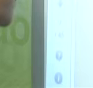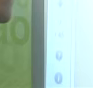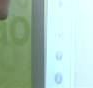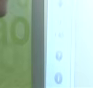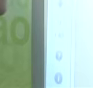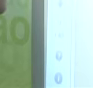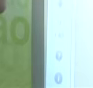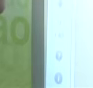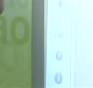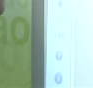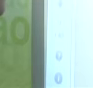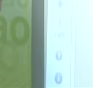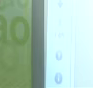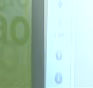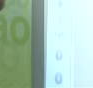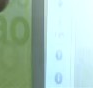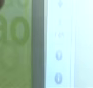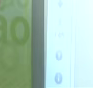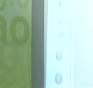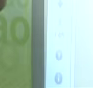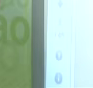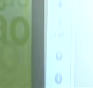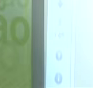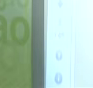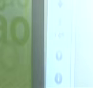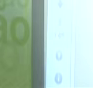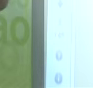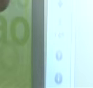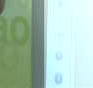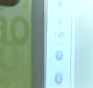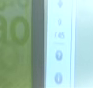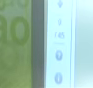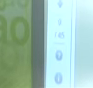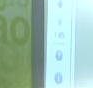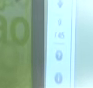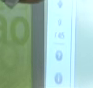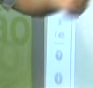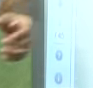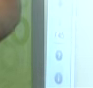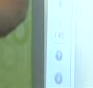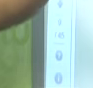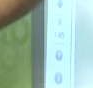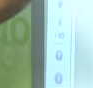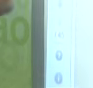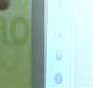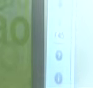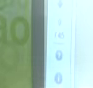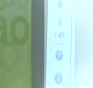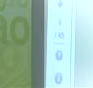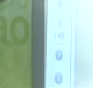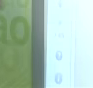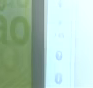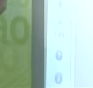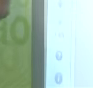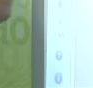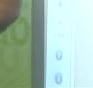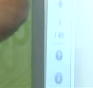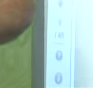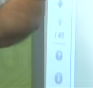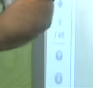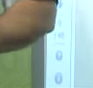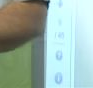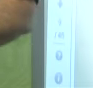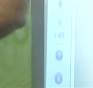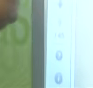reconhecendo o som que é comum a ele, que ele já vem desde o bebê, mas quando ele abre o olho, ele não reconhece a mãe de